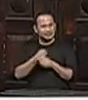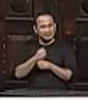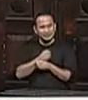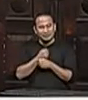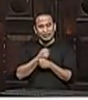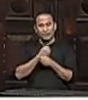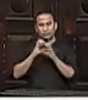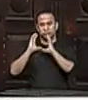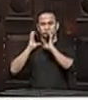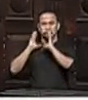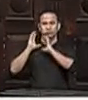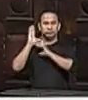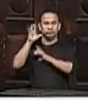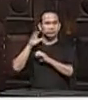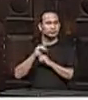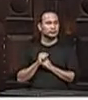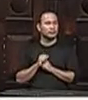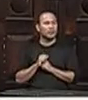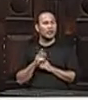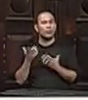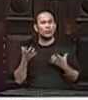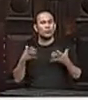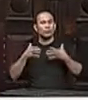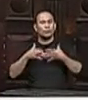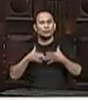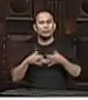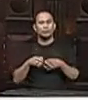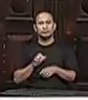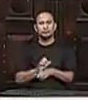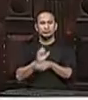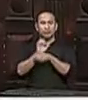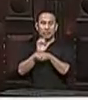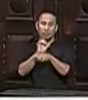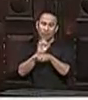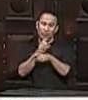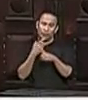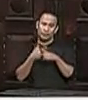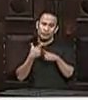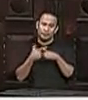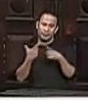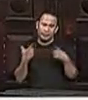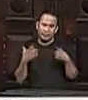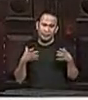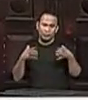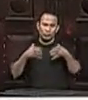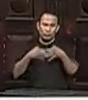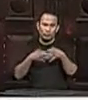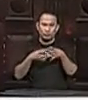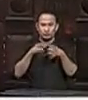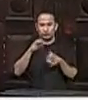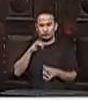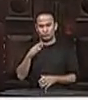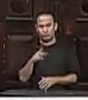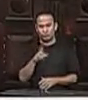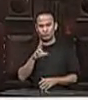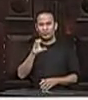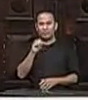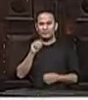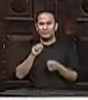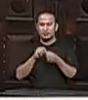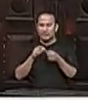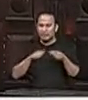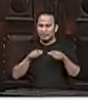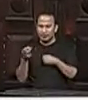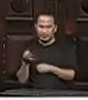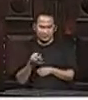basquete. Não terá o campeonato estadual de basquete justamente porque clubes como o Tijuca, que faziam um trabalho sensacional,